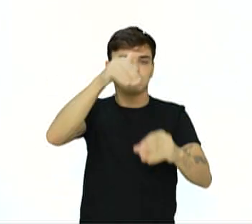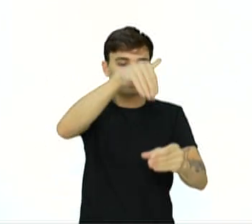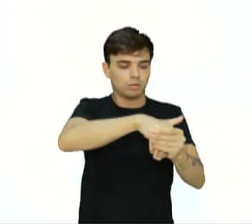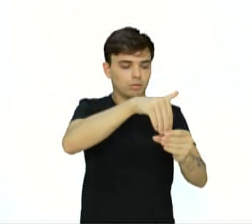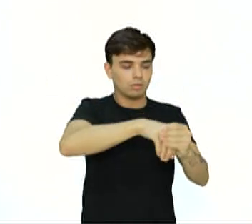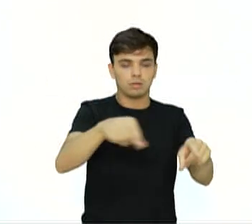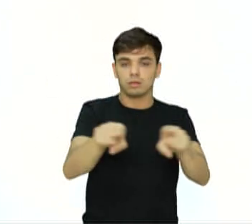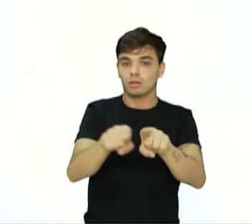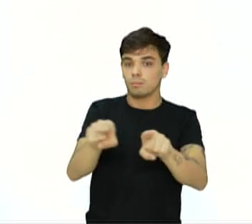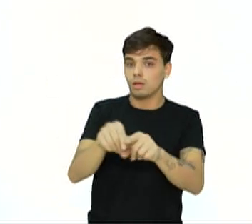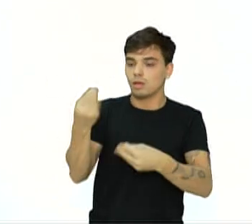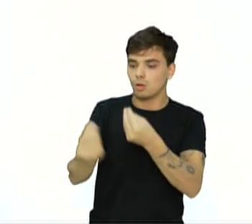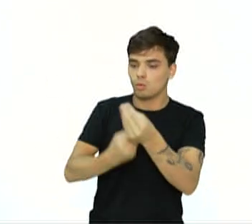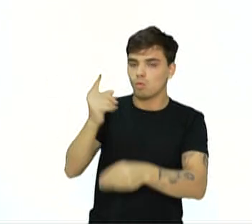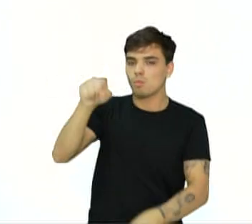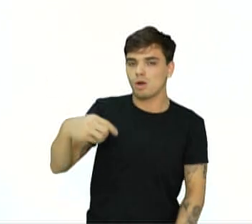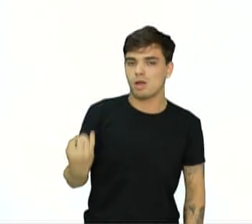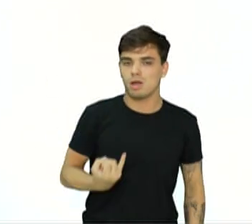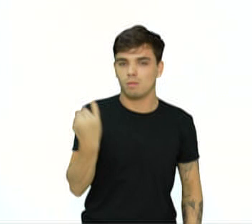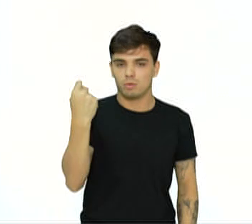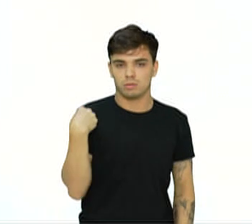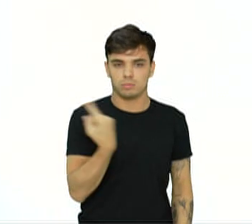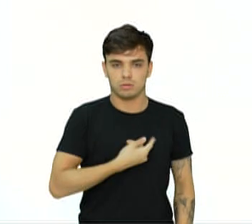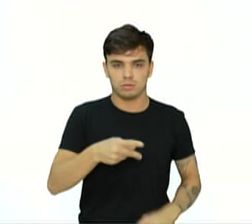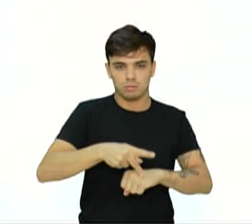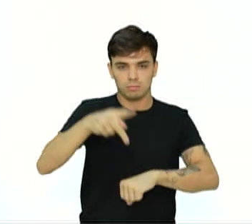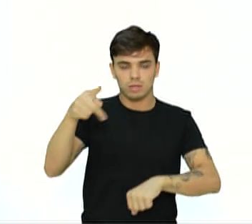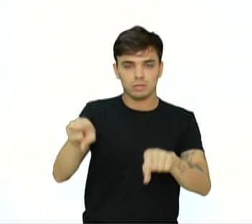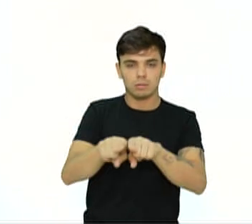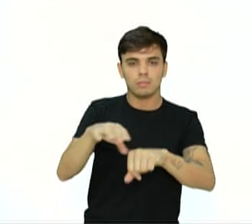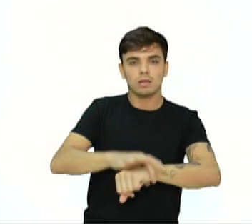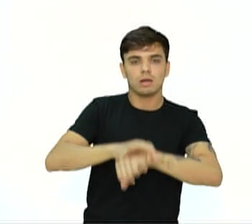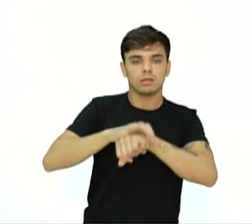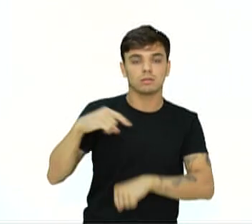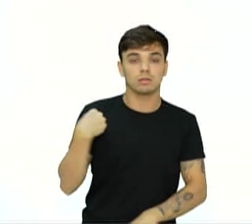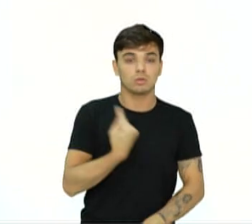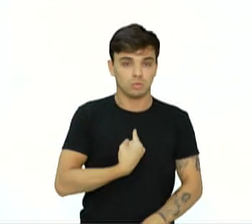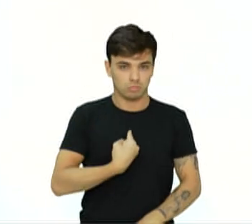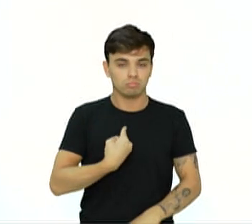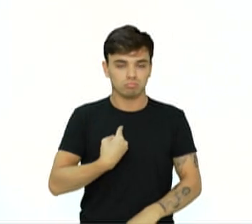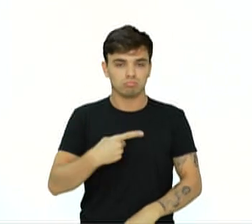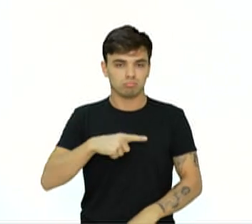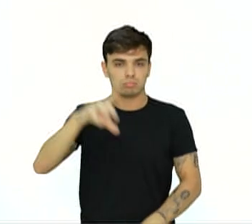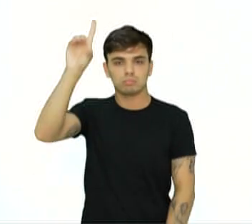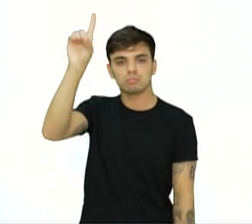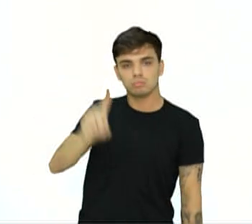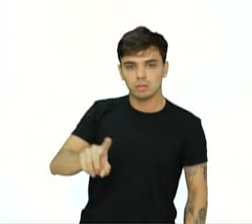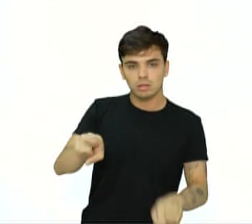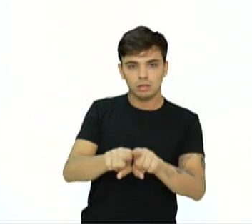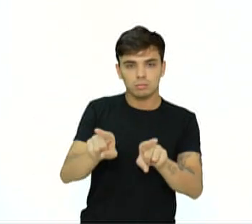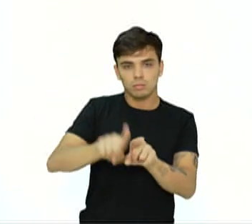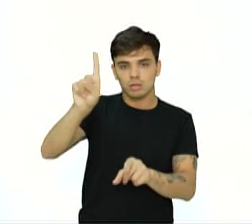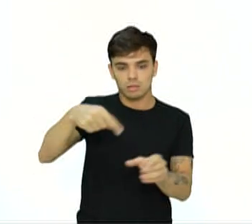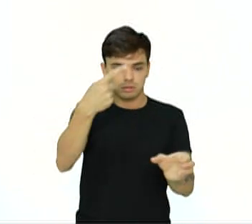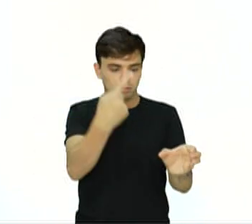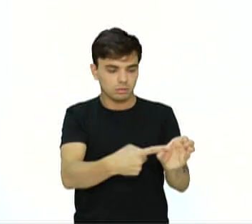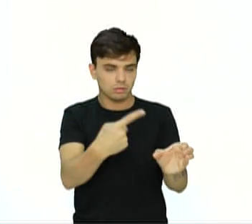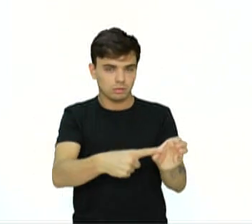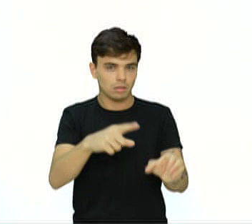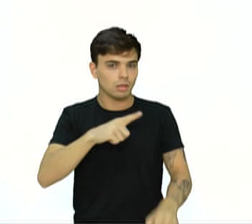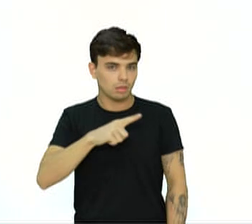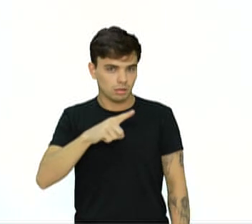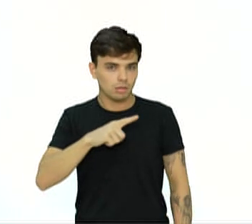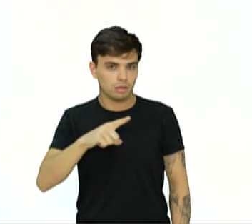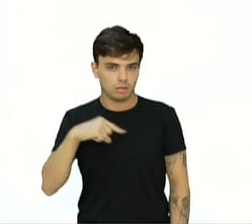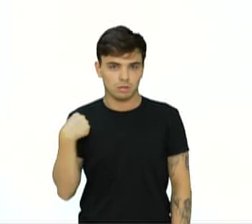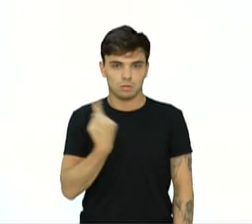esse processo é importante para o nosso país, garantindo a todos nós o nosso direito, enquanto cidadãos, de